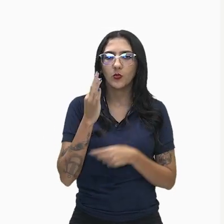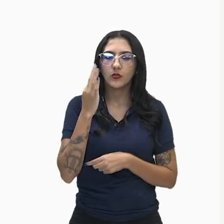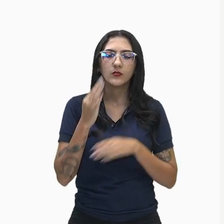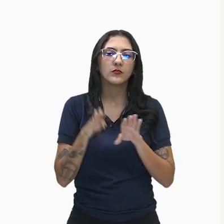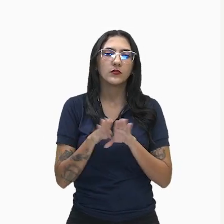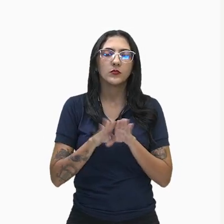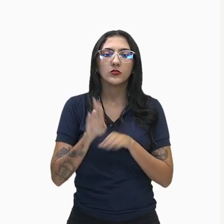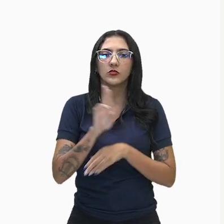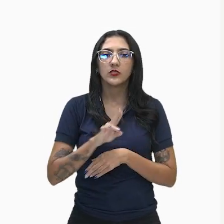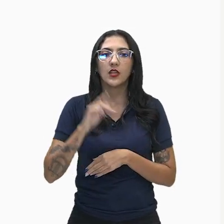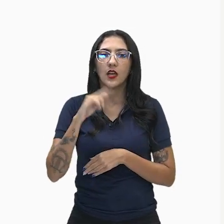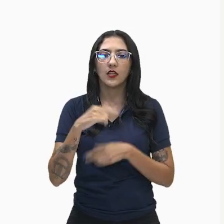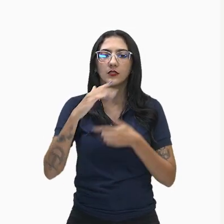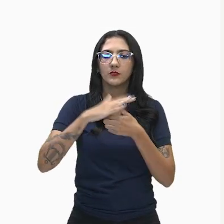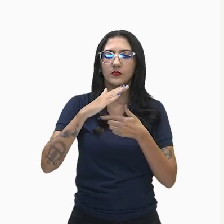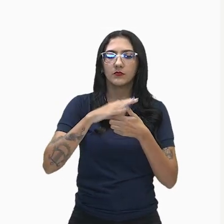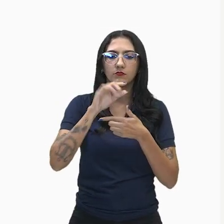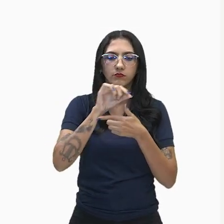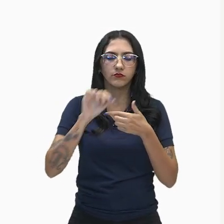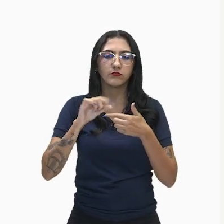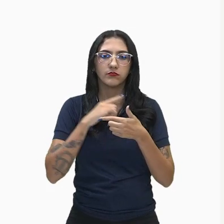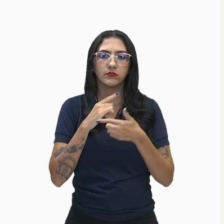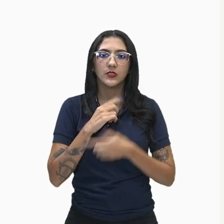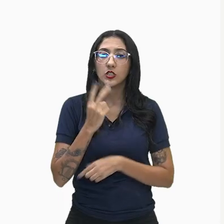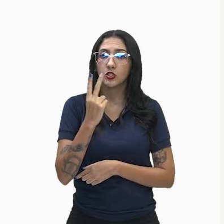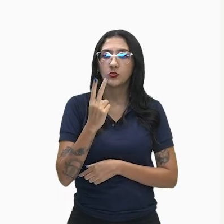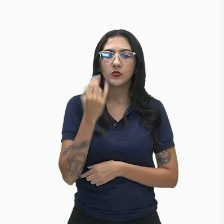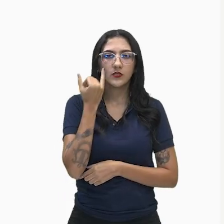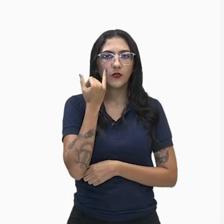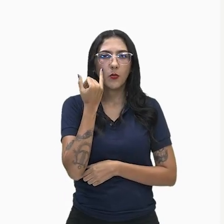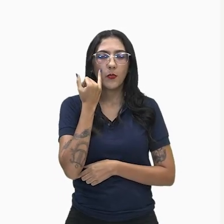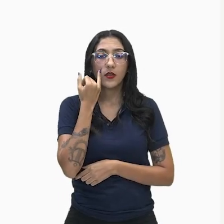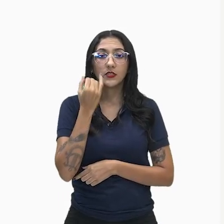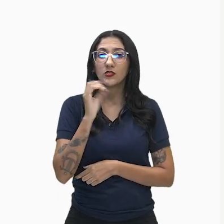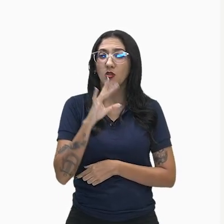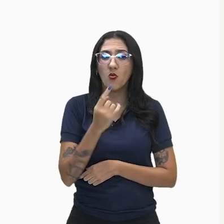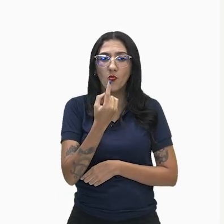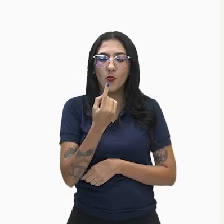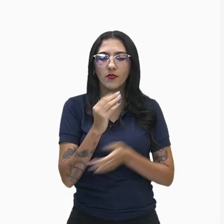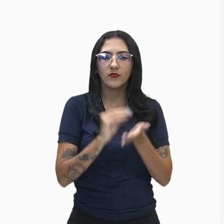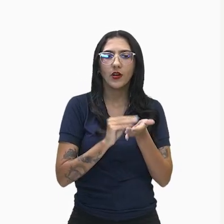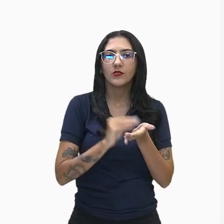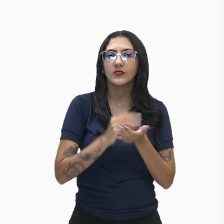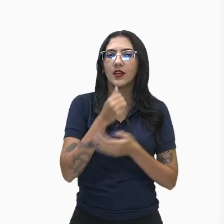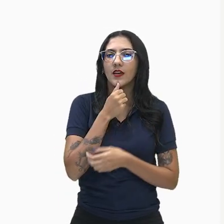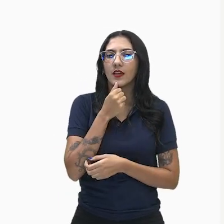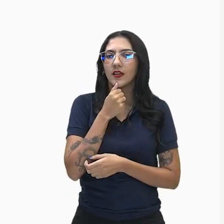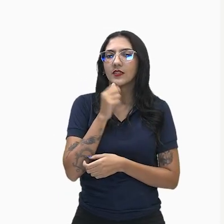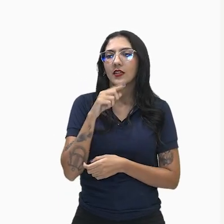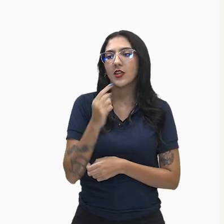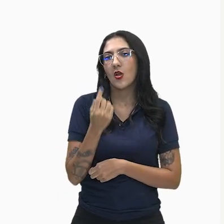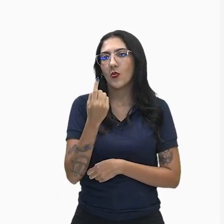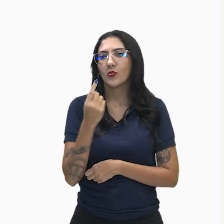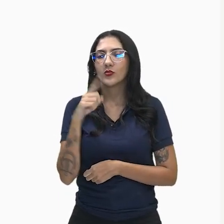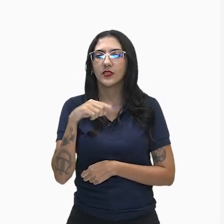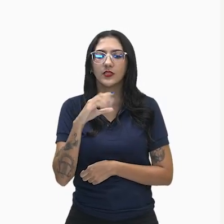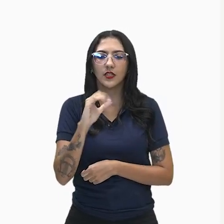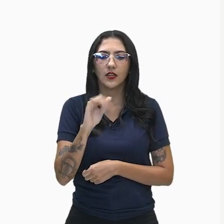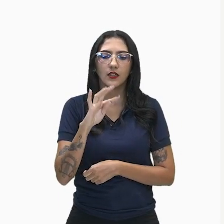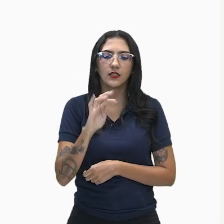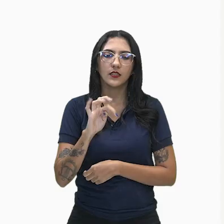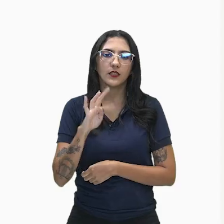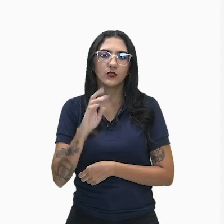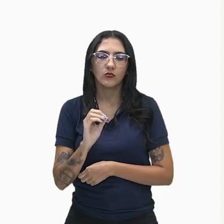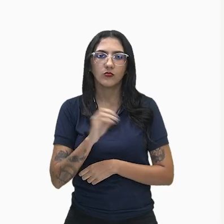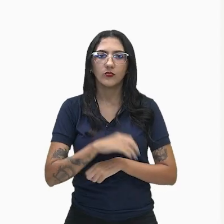temos 2 informações e só falta uma informação que é exatamente um desses catetos, certo? Então, vamos pensar